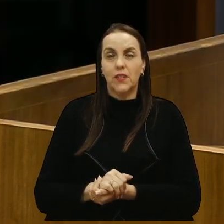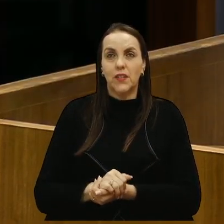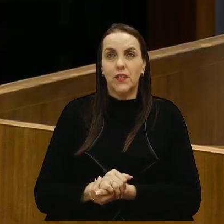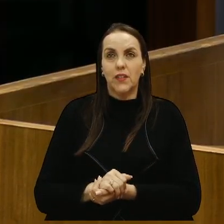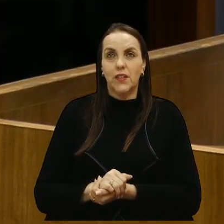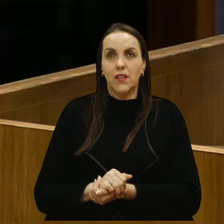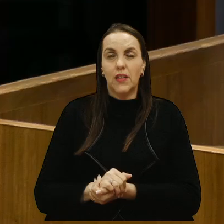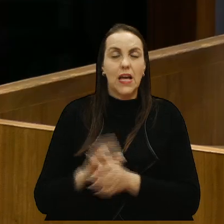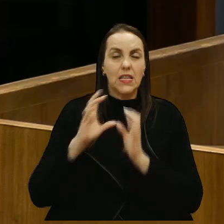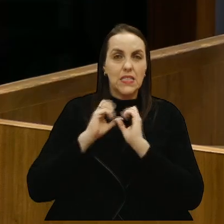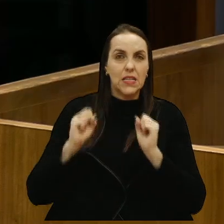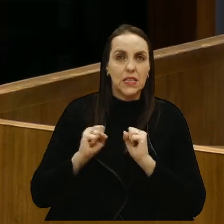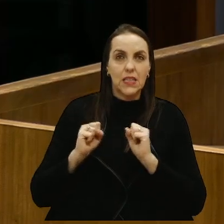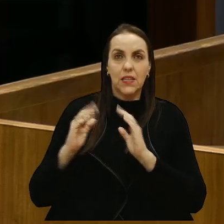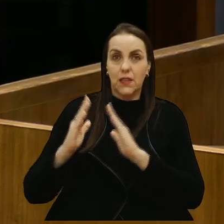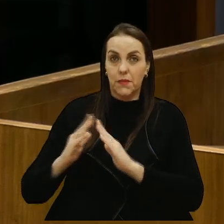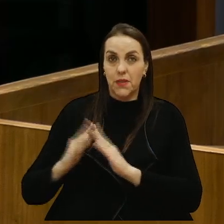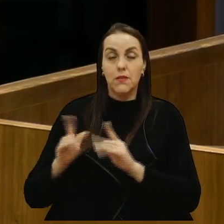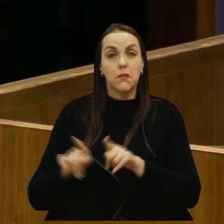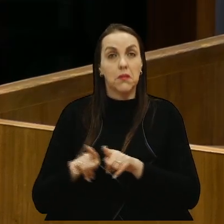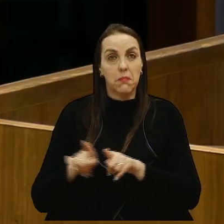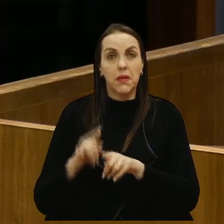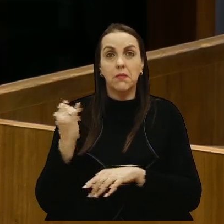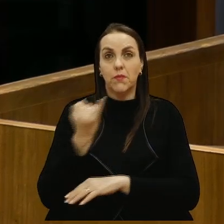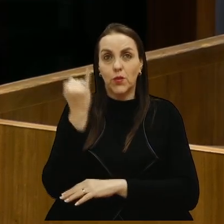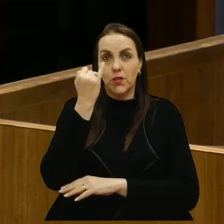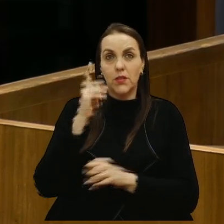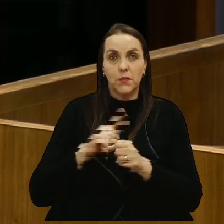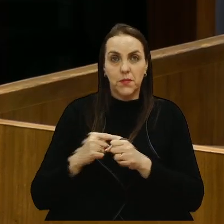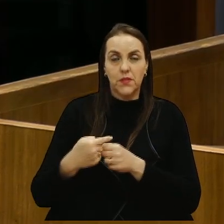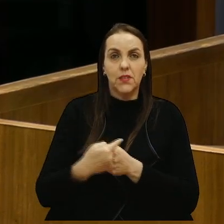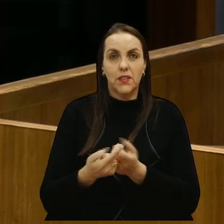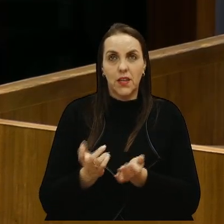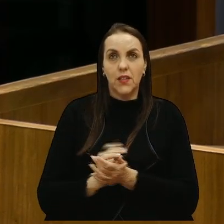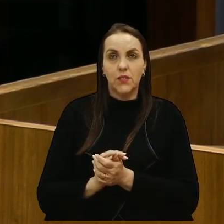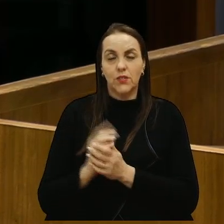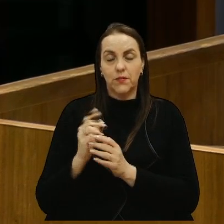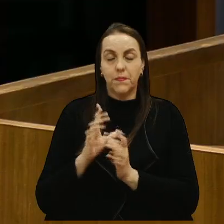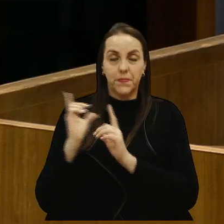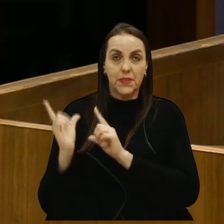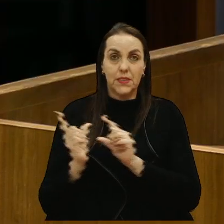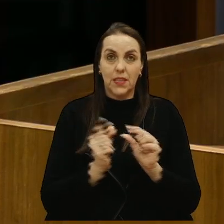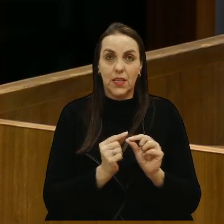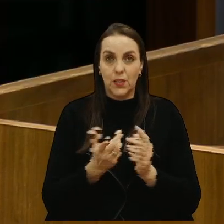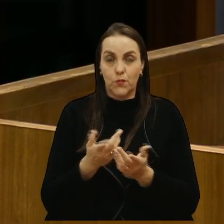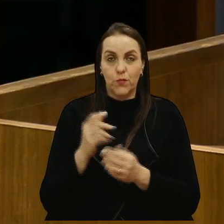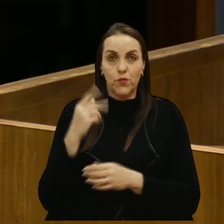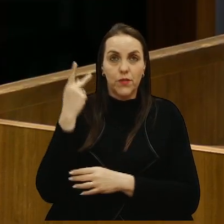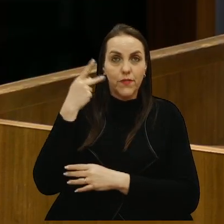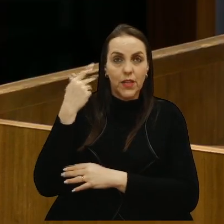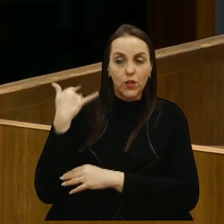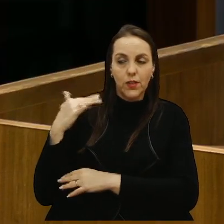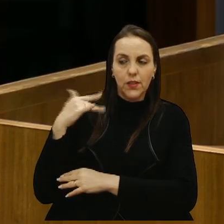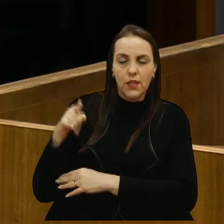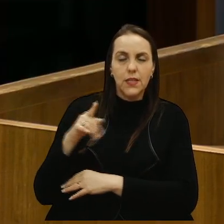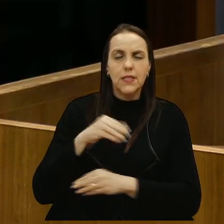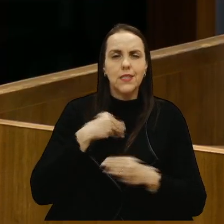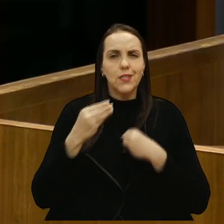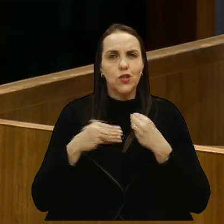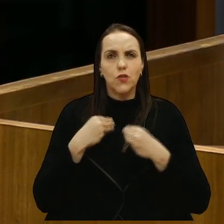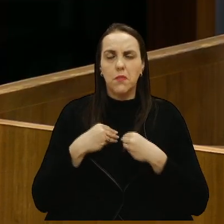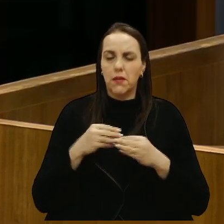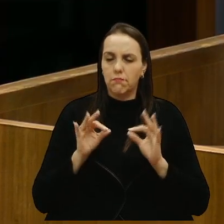Secretaria da Habitação, uma secretaria muito importante para a nossa cidade, onde a gente sai, vereadora Andressa, com o sentimento de